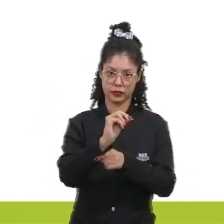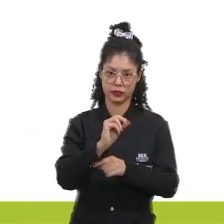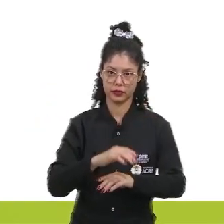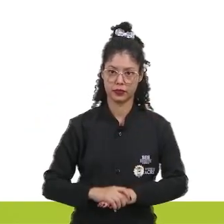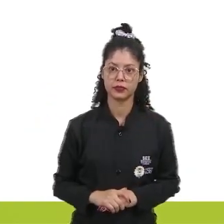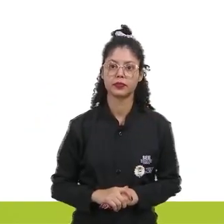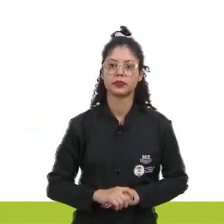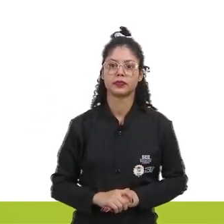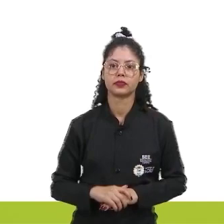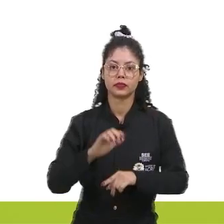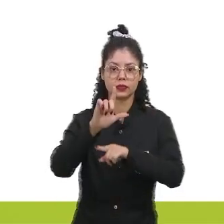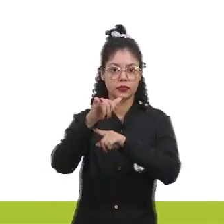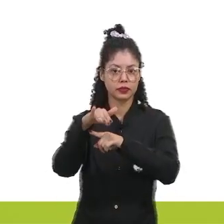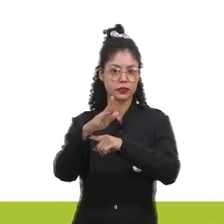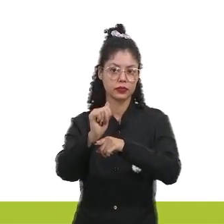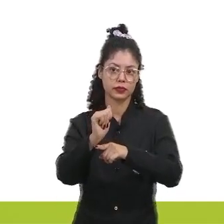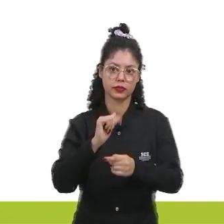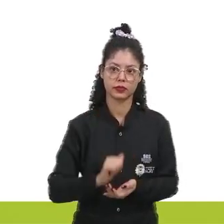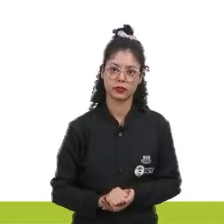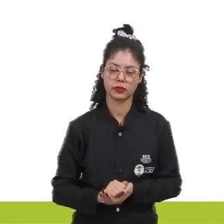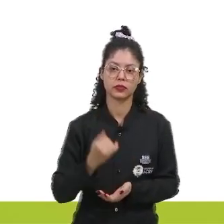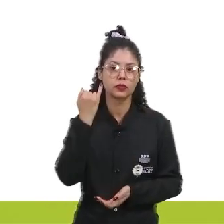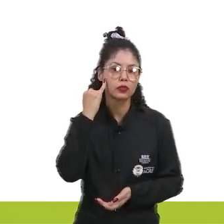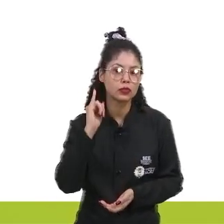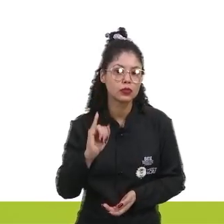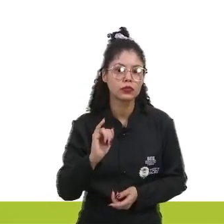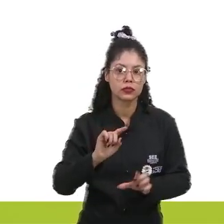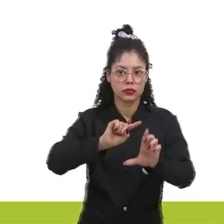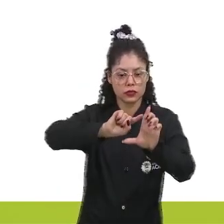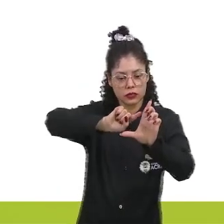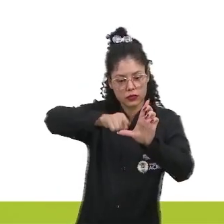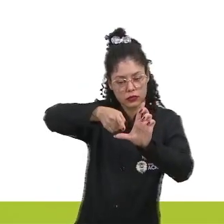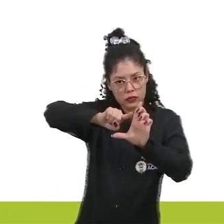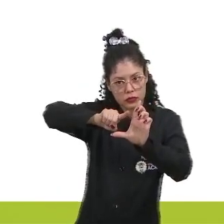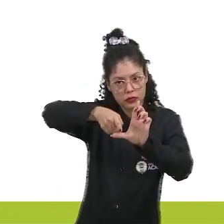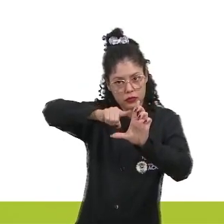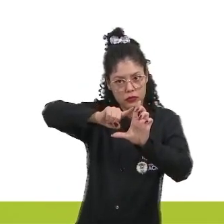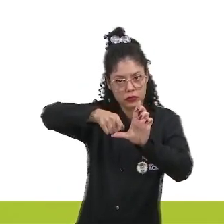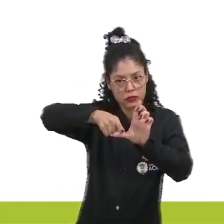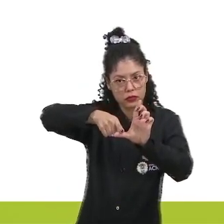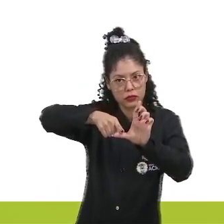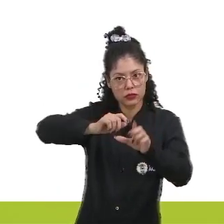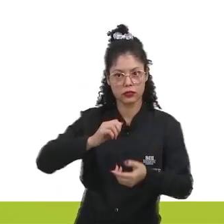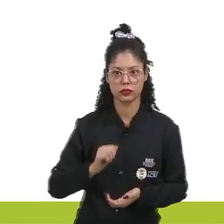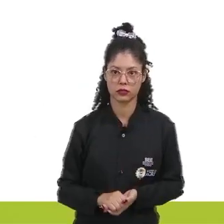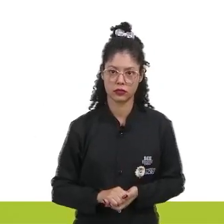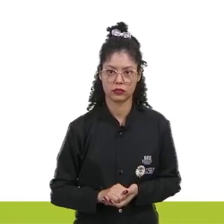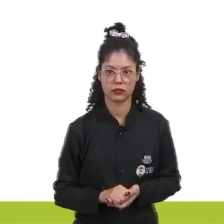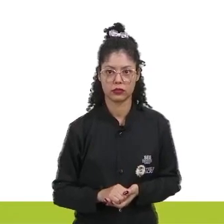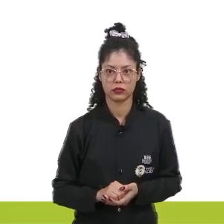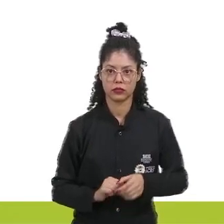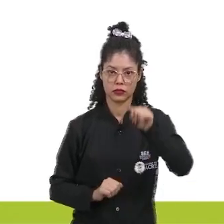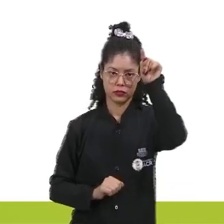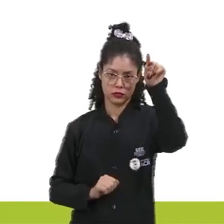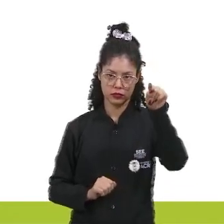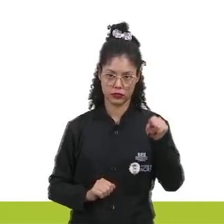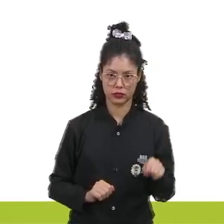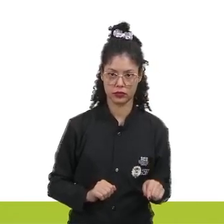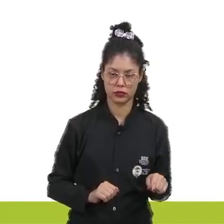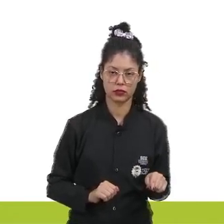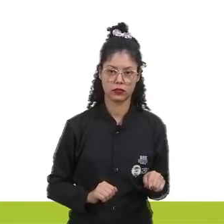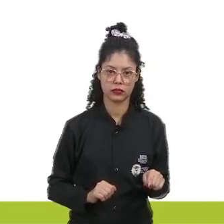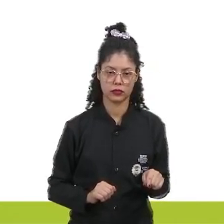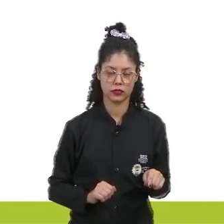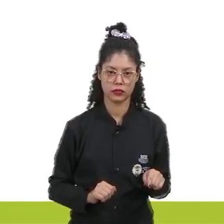linear, tá bom? Eu vou atribuir a ideia do ângulo, ó. Cateto oposto vai ser esse intervalo aqui, ó, que vai